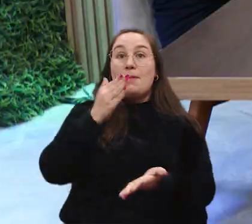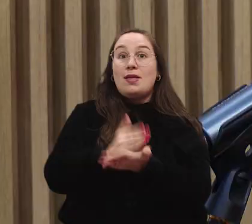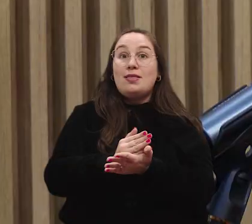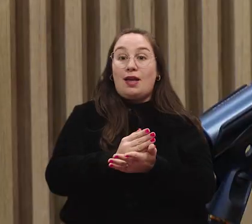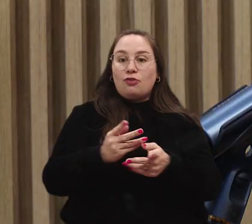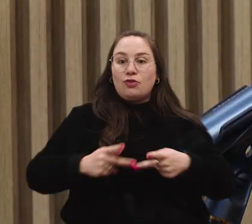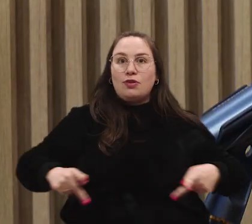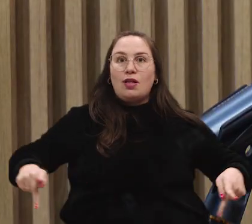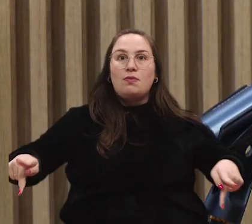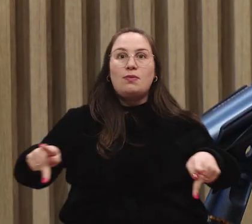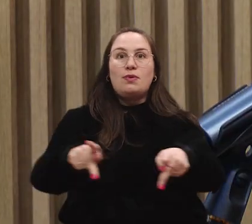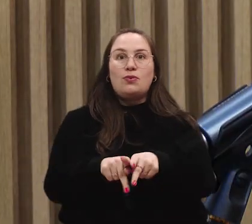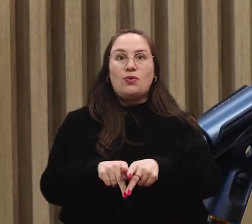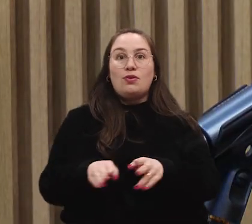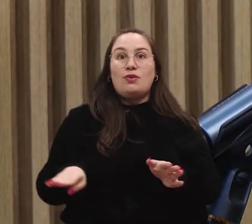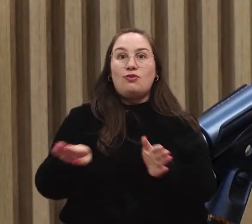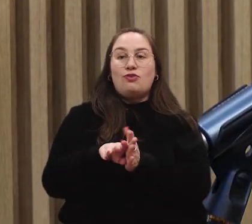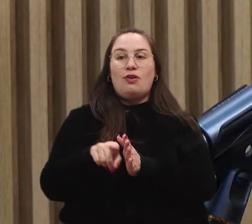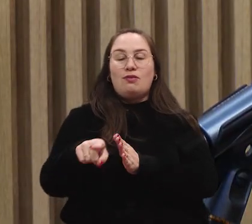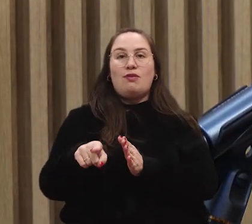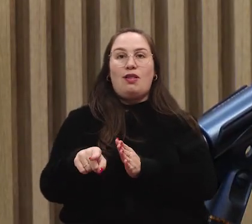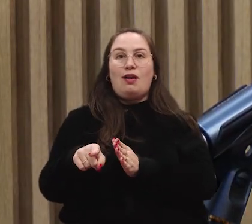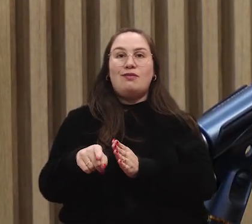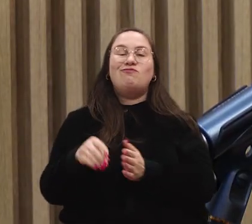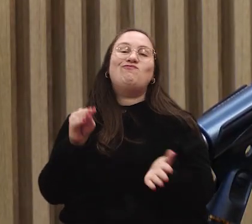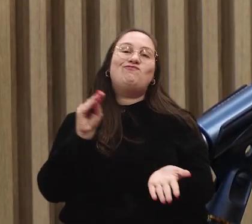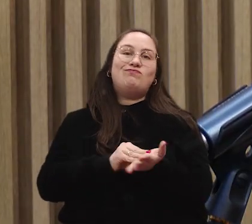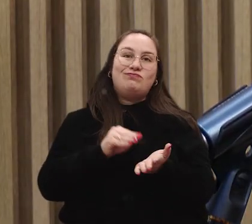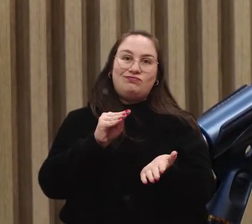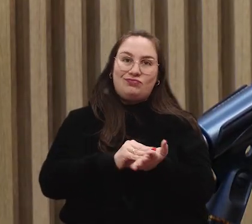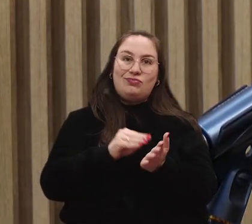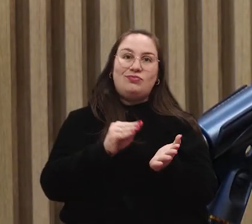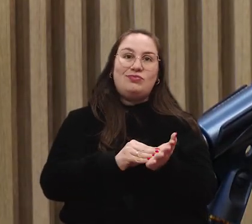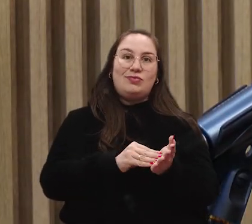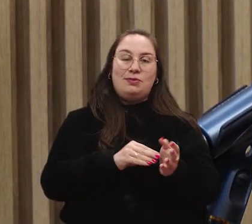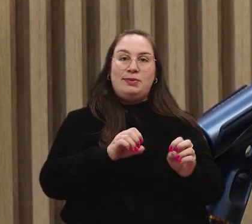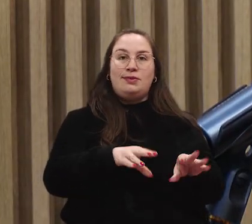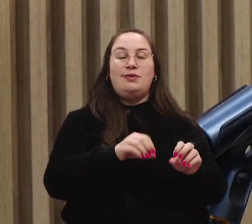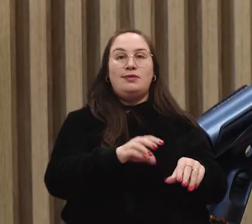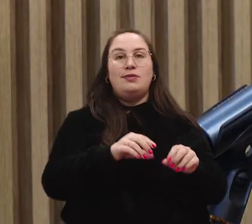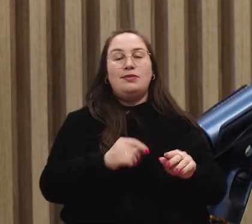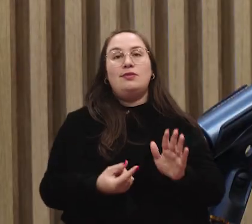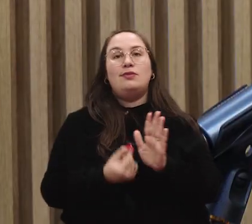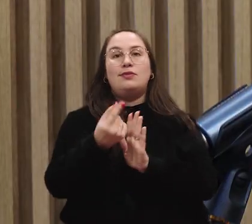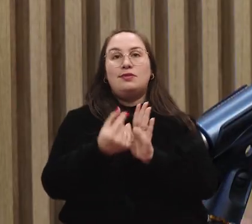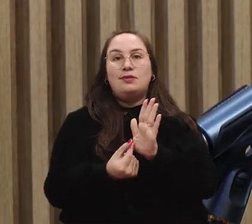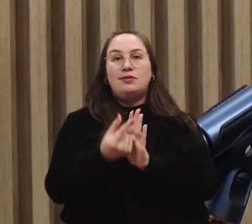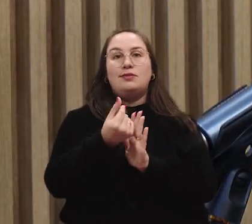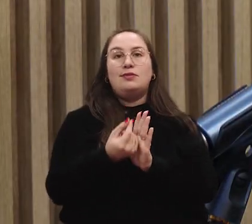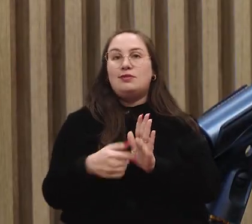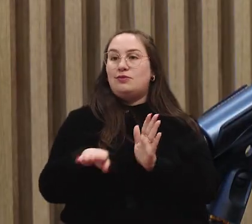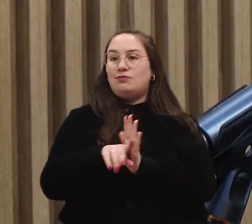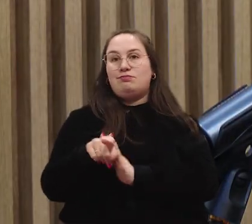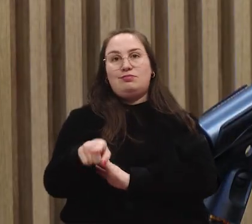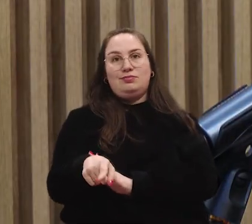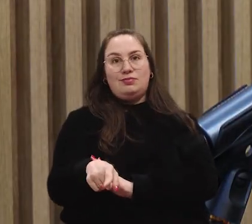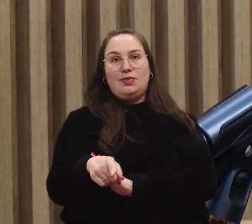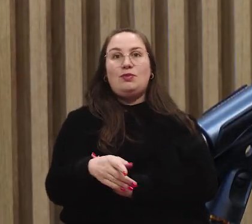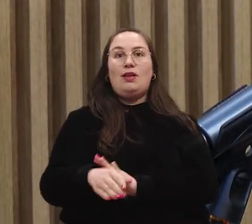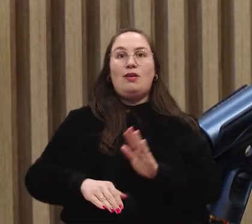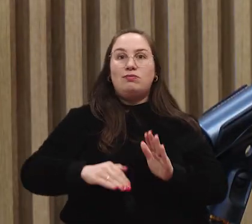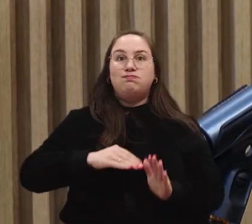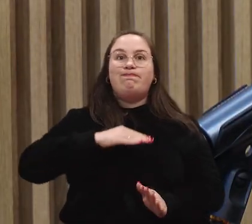das pessoas que chegam até lá, a gente percebe que faltou a educação financeira para elas. senão elas não teriam chegado até lá, não